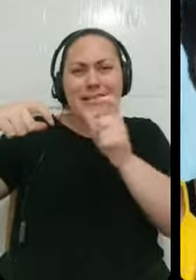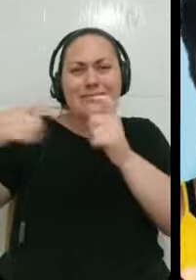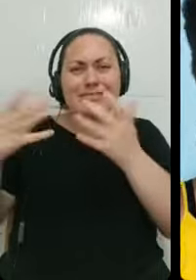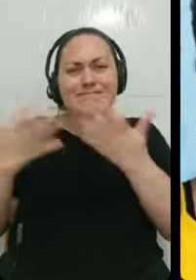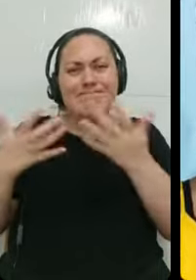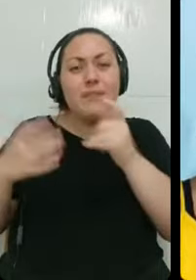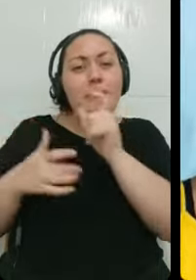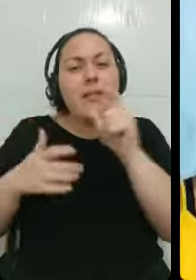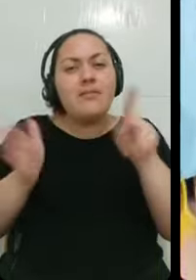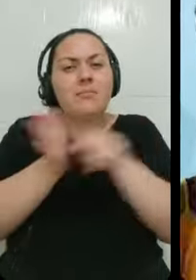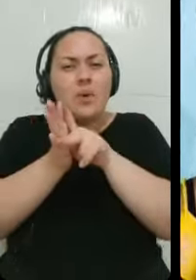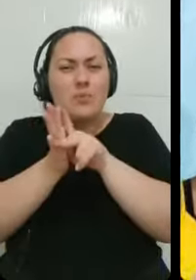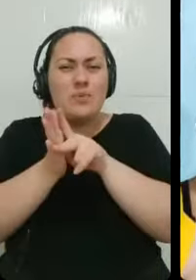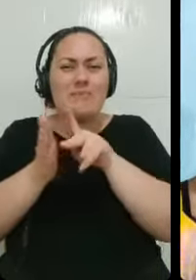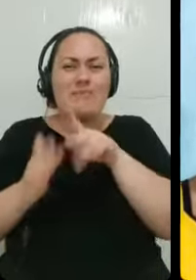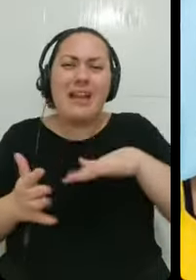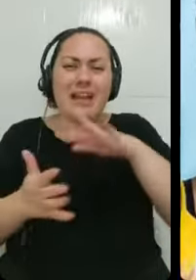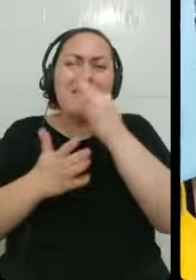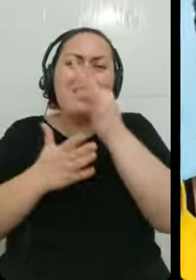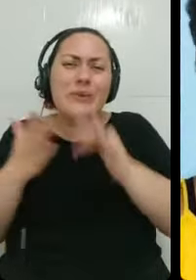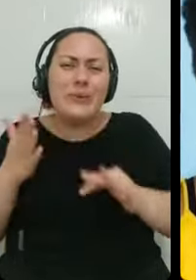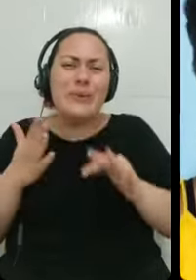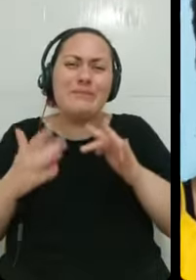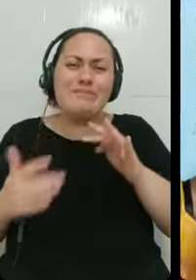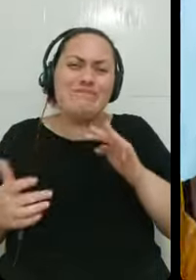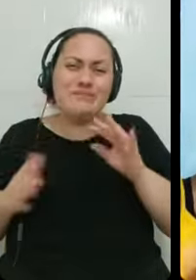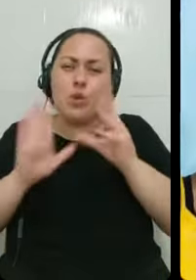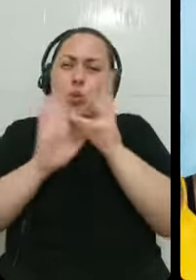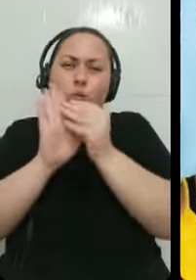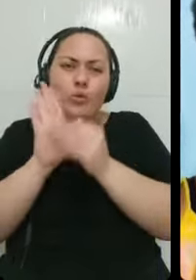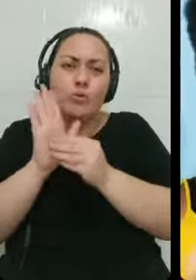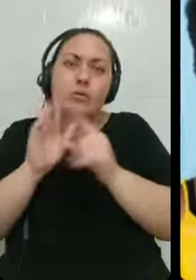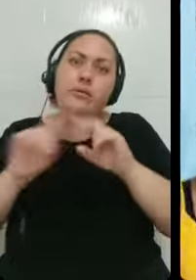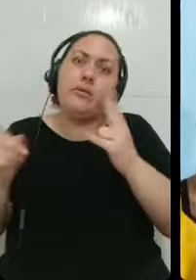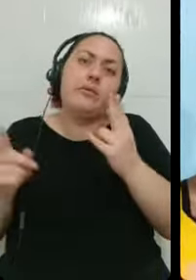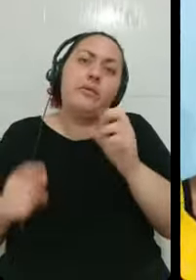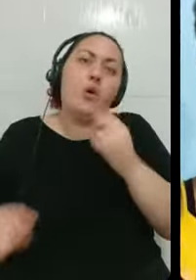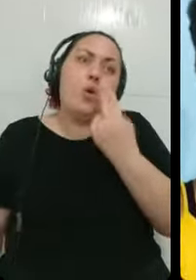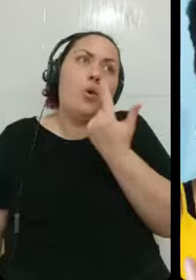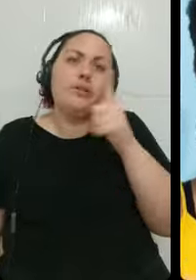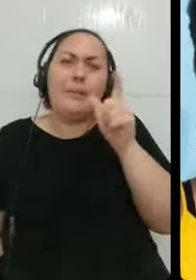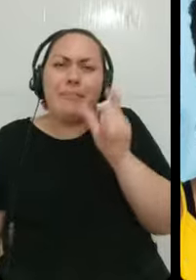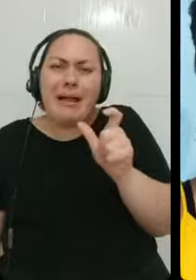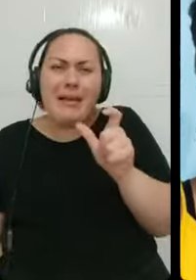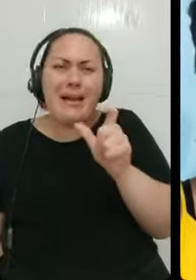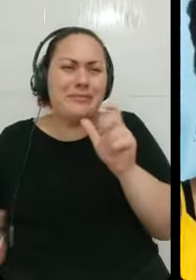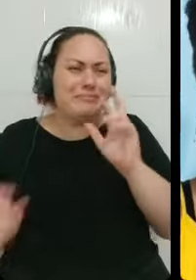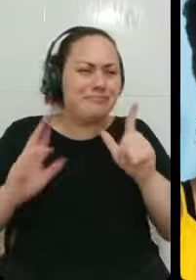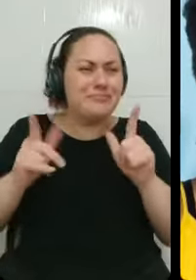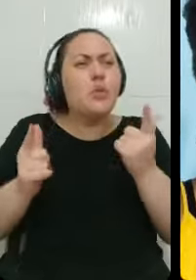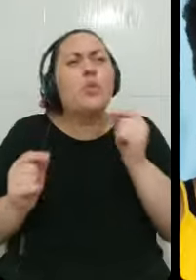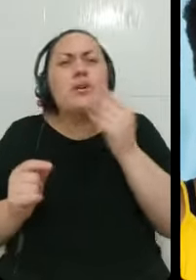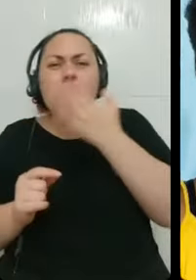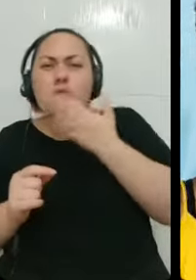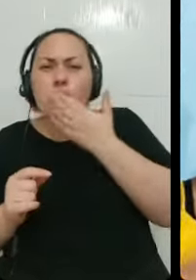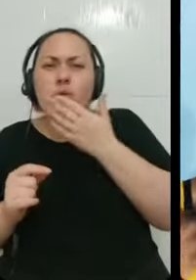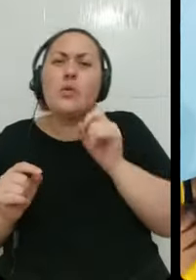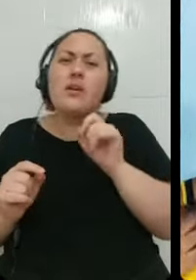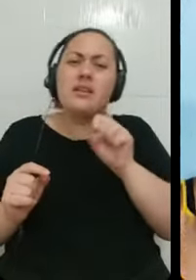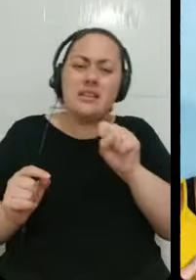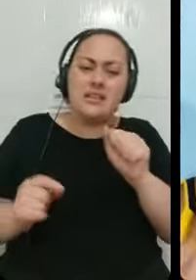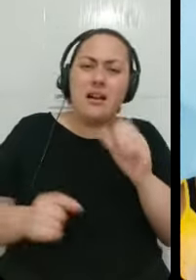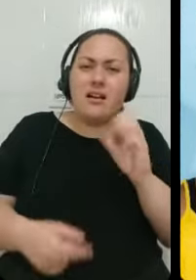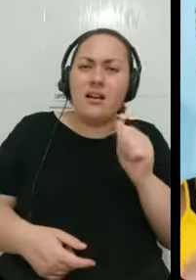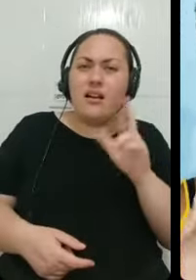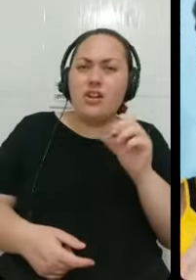mais técnico. Ou é um nome diferente do habitual, tipo açúcar e sacarose, e daí as pessoas não sabem diferenciar. Então, a gente tenta trazer